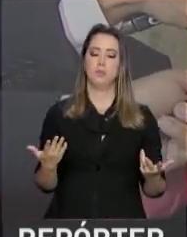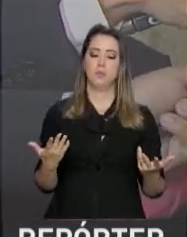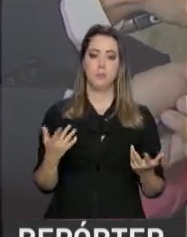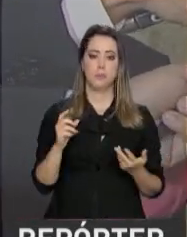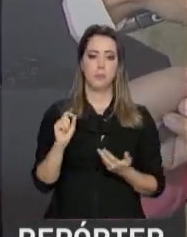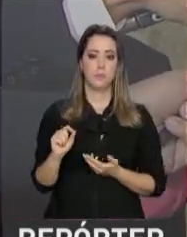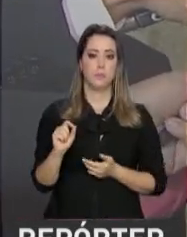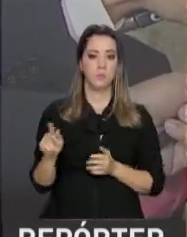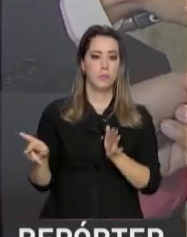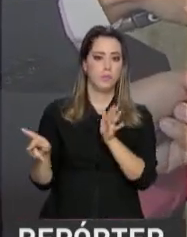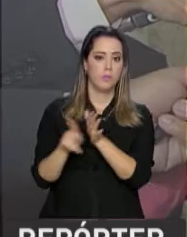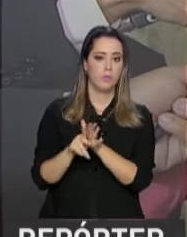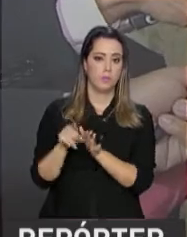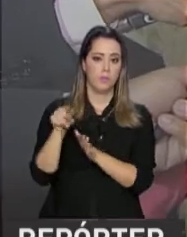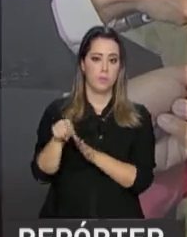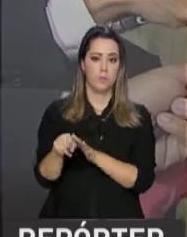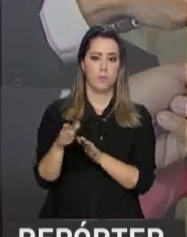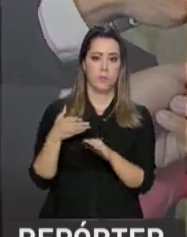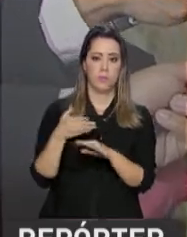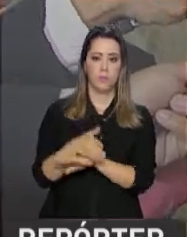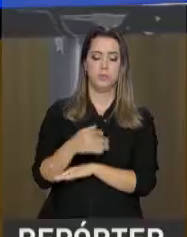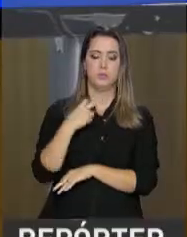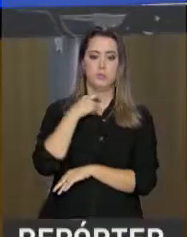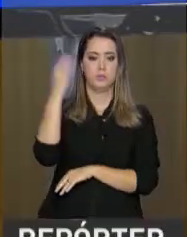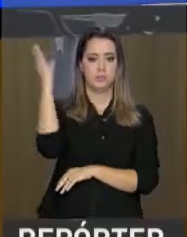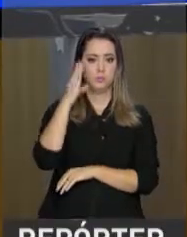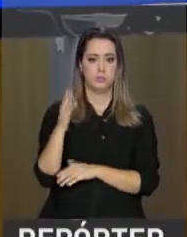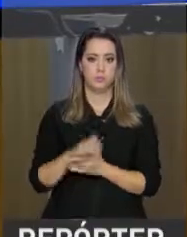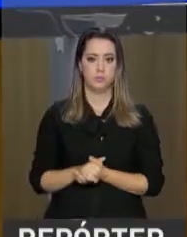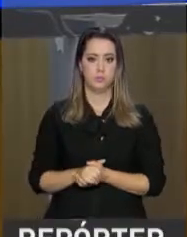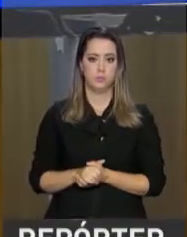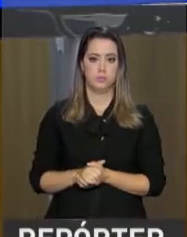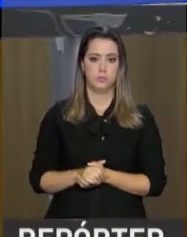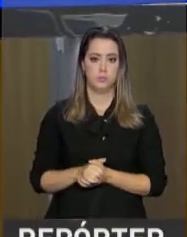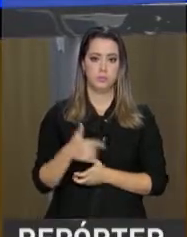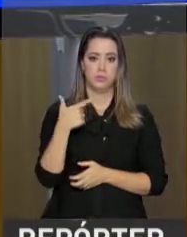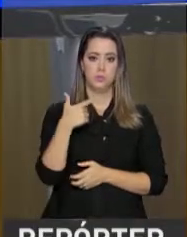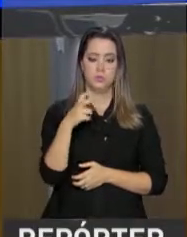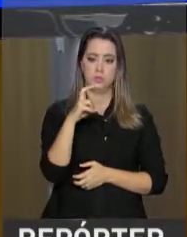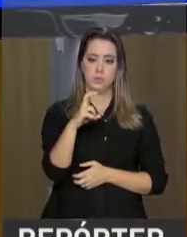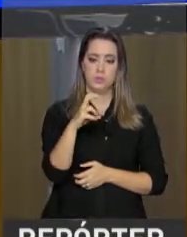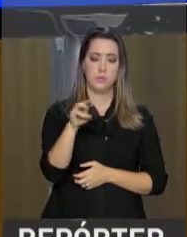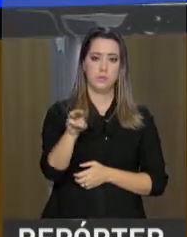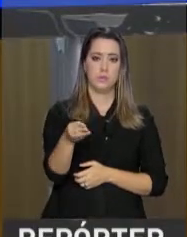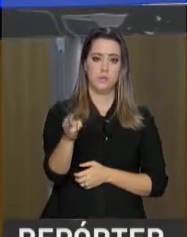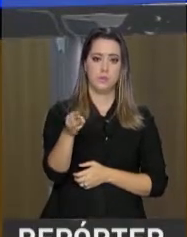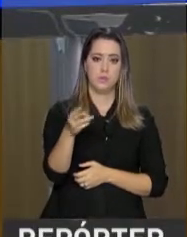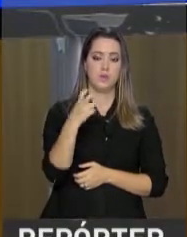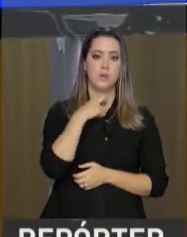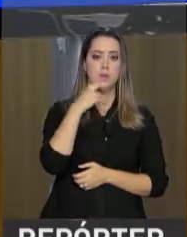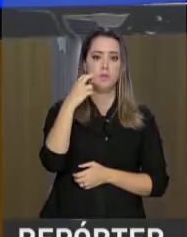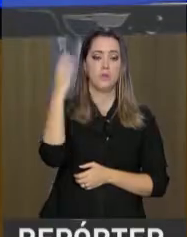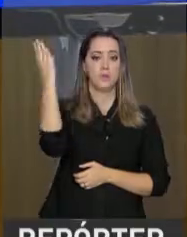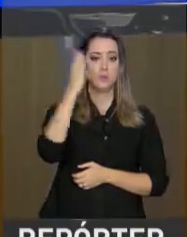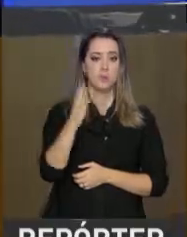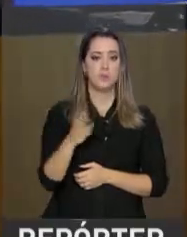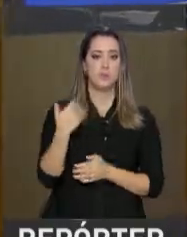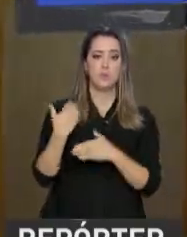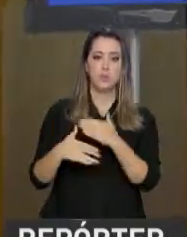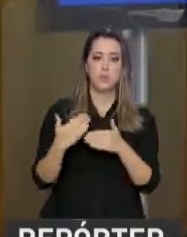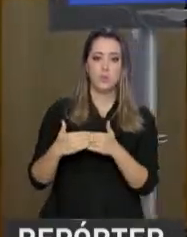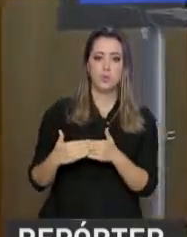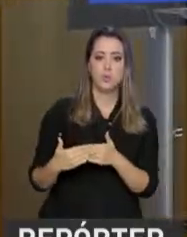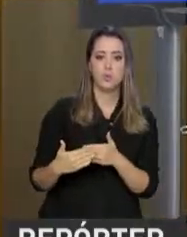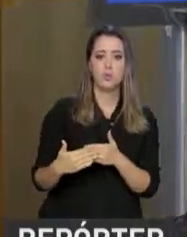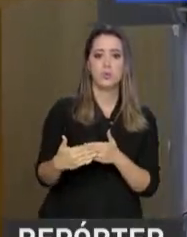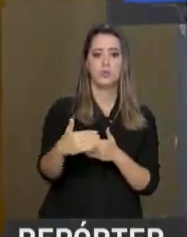a sua o seu acesso a voz do brasil os primeiros 25 minutos da voz do brasil do poder executivo continuam sendo